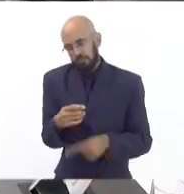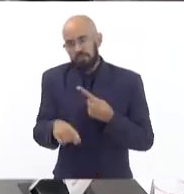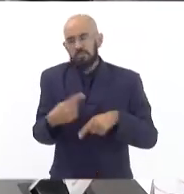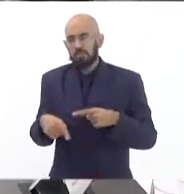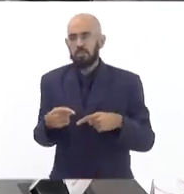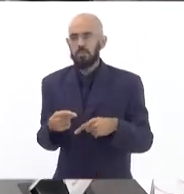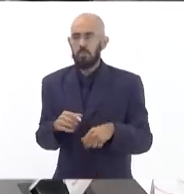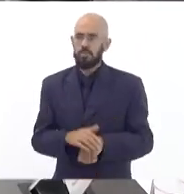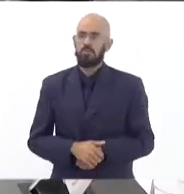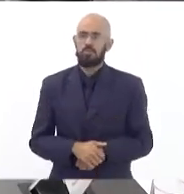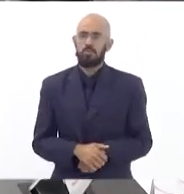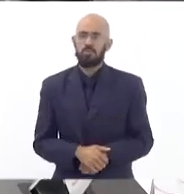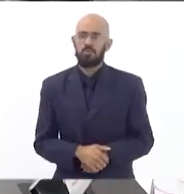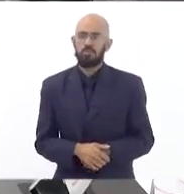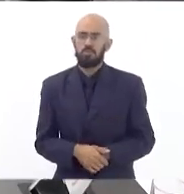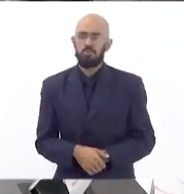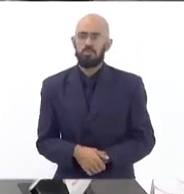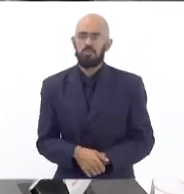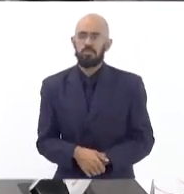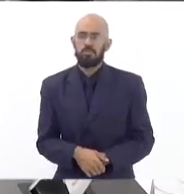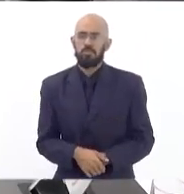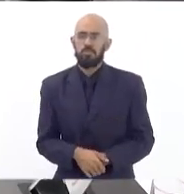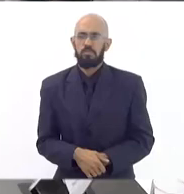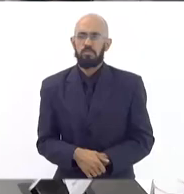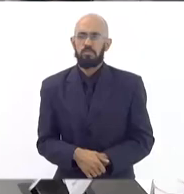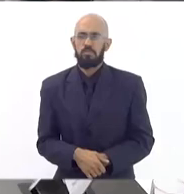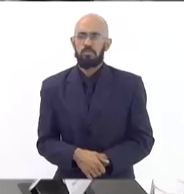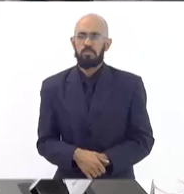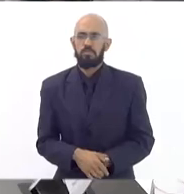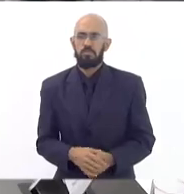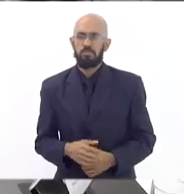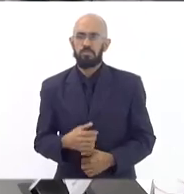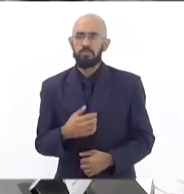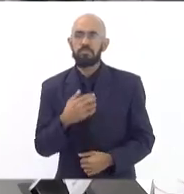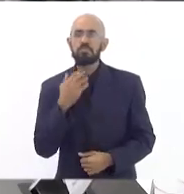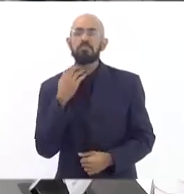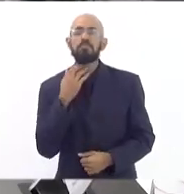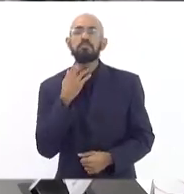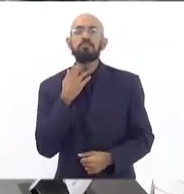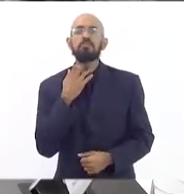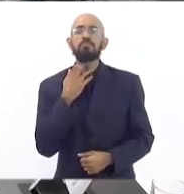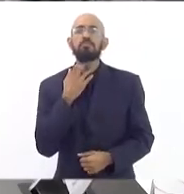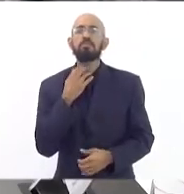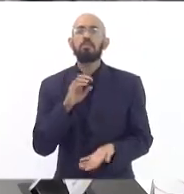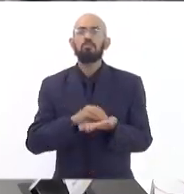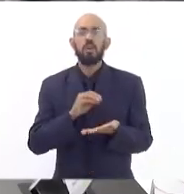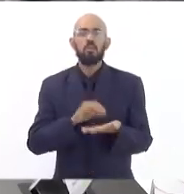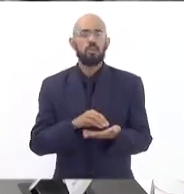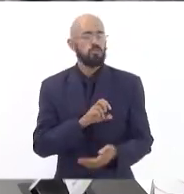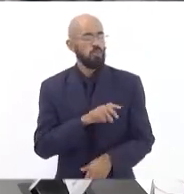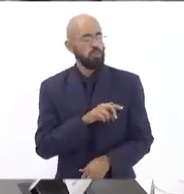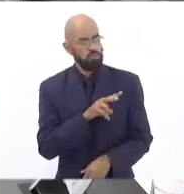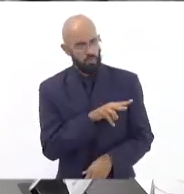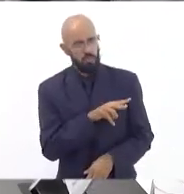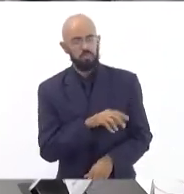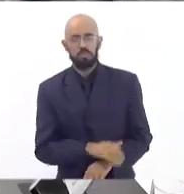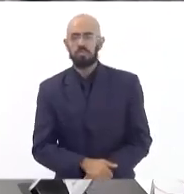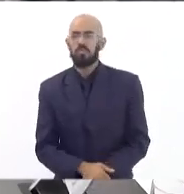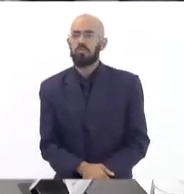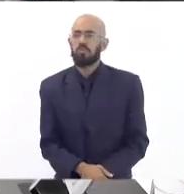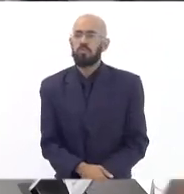depois sim meu amor você vai falar só falta só o João vamos